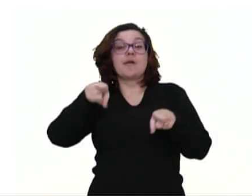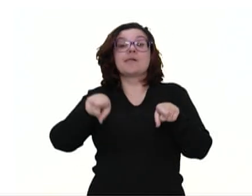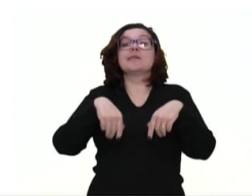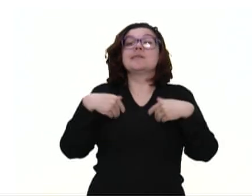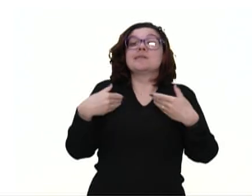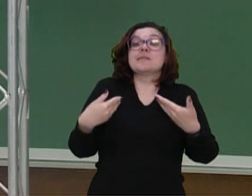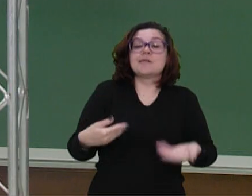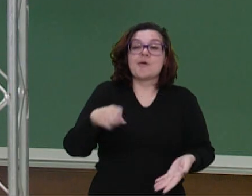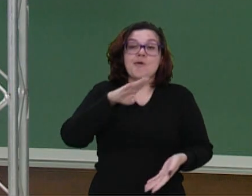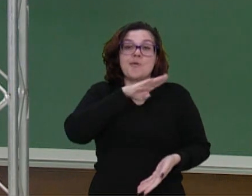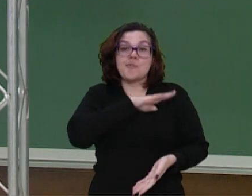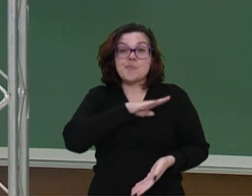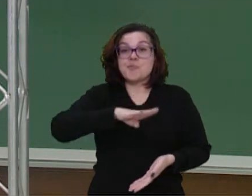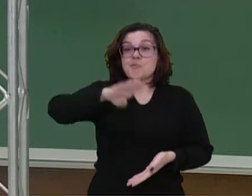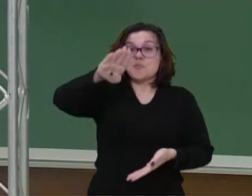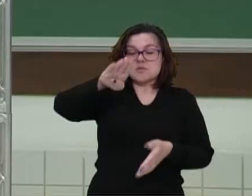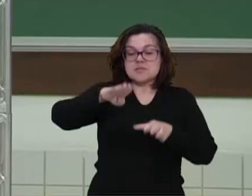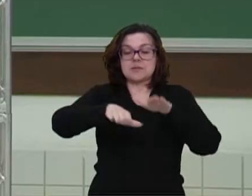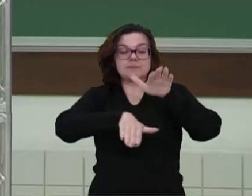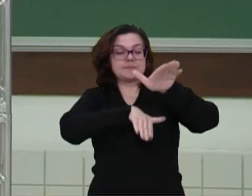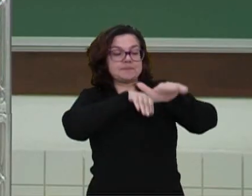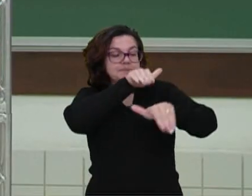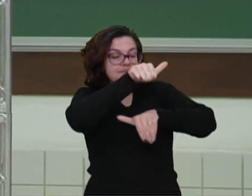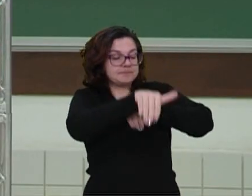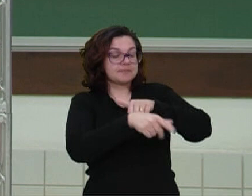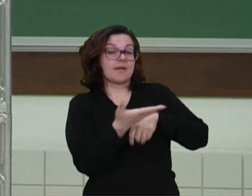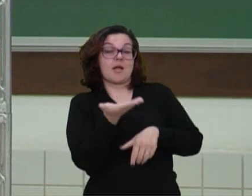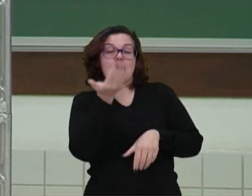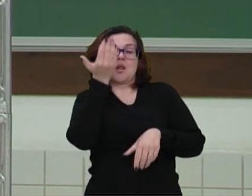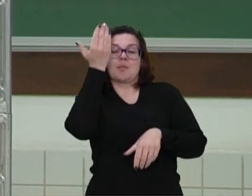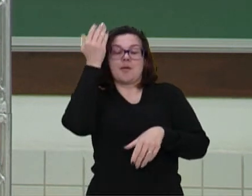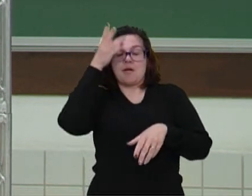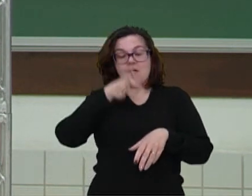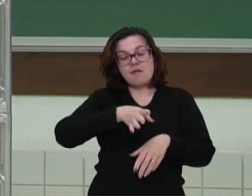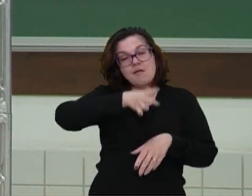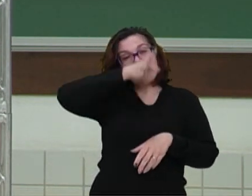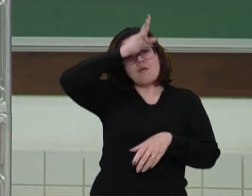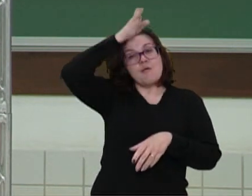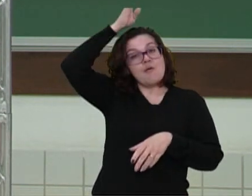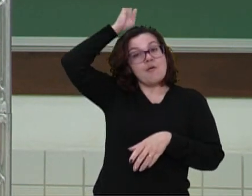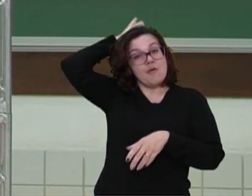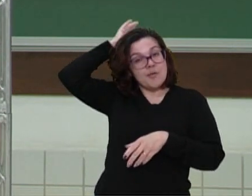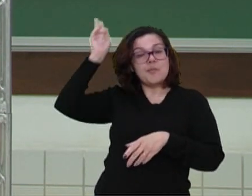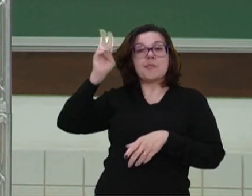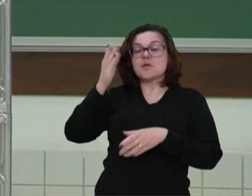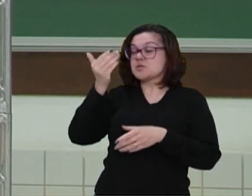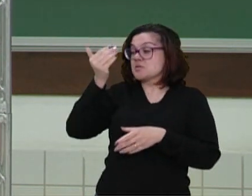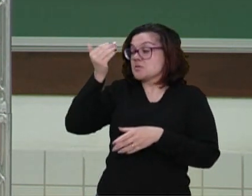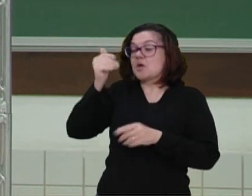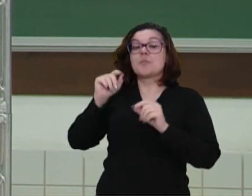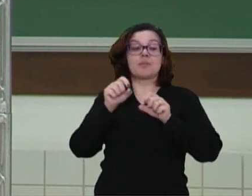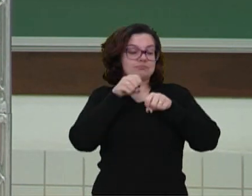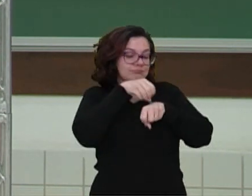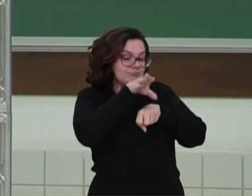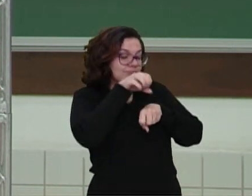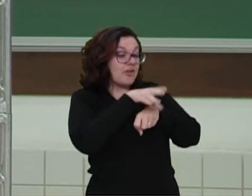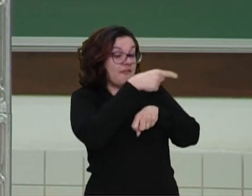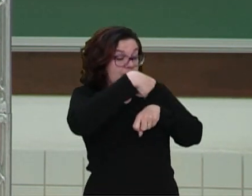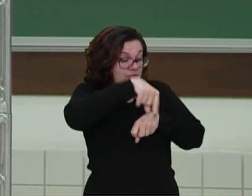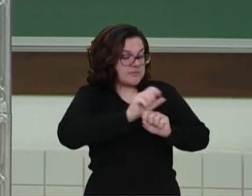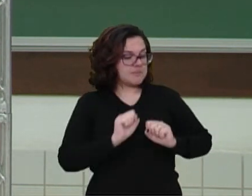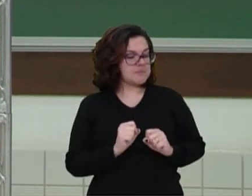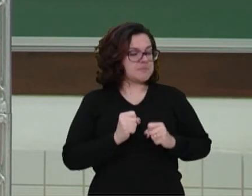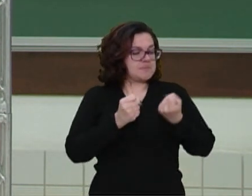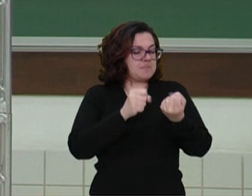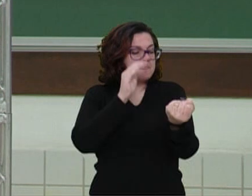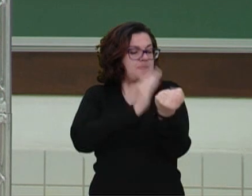Mussolini resgatou muitos dos elementos do antigo Império Romano para trazer à memória do povo italiano que eles pertenciam a essa grande